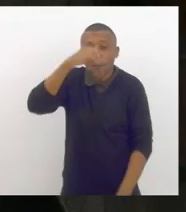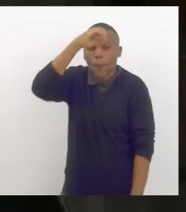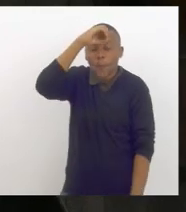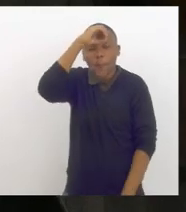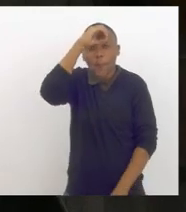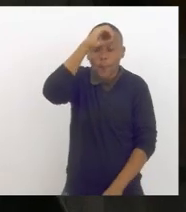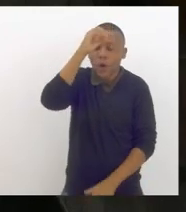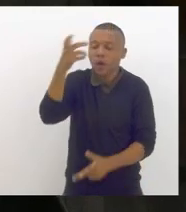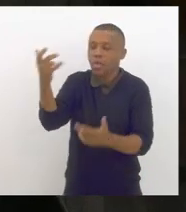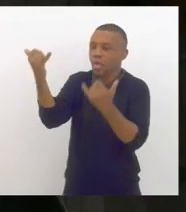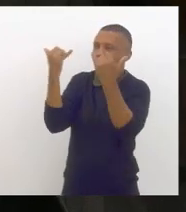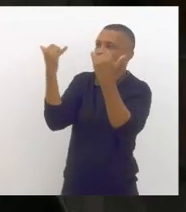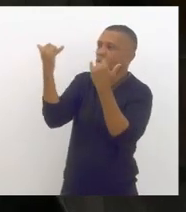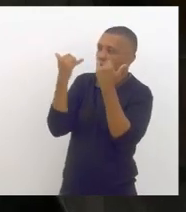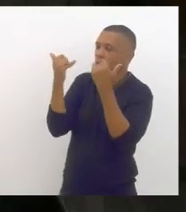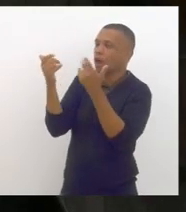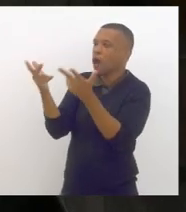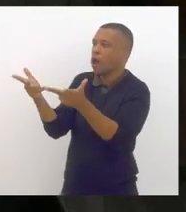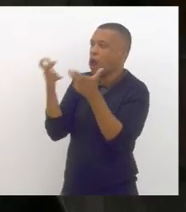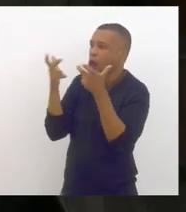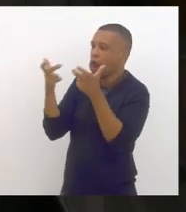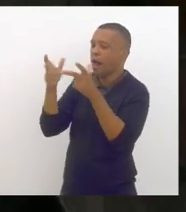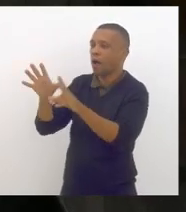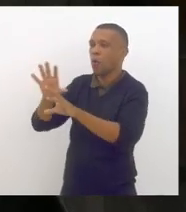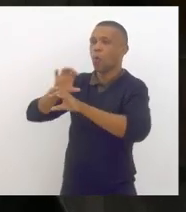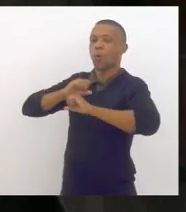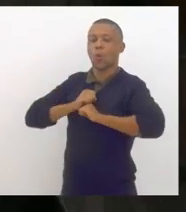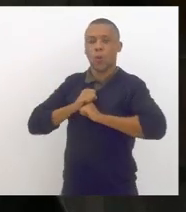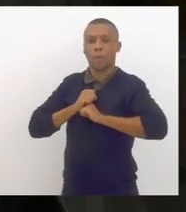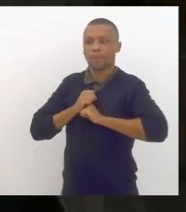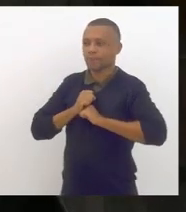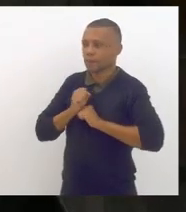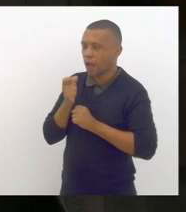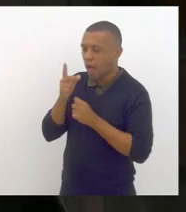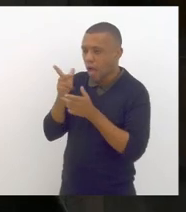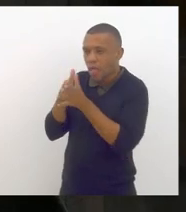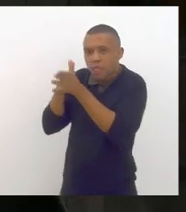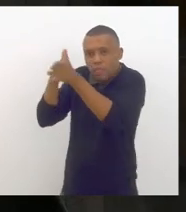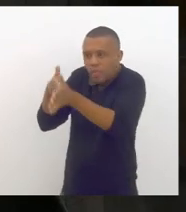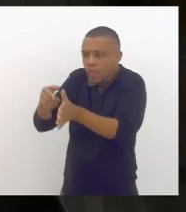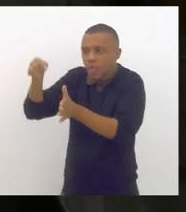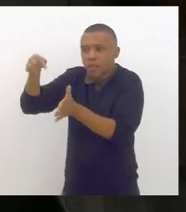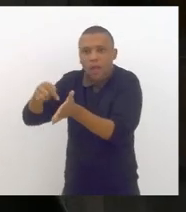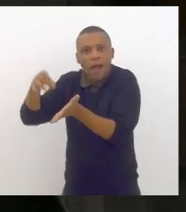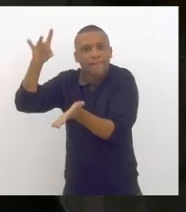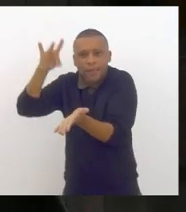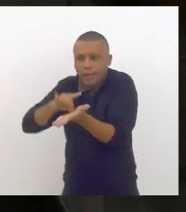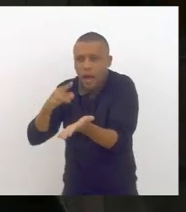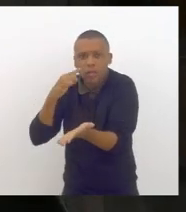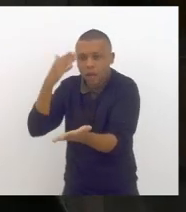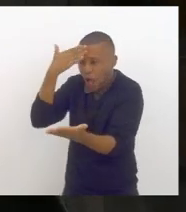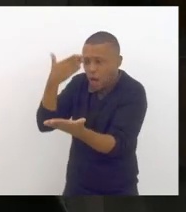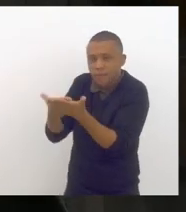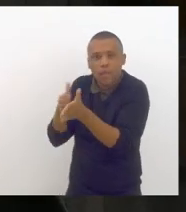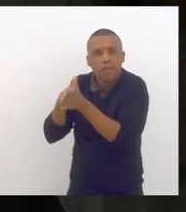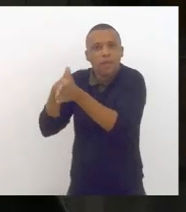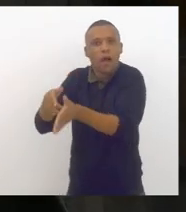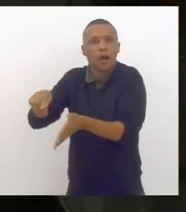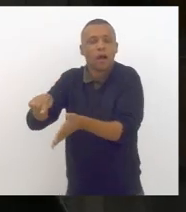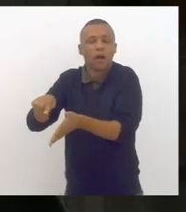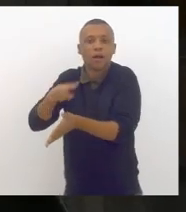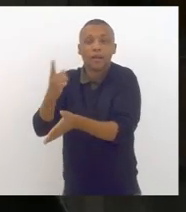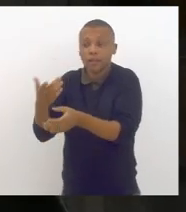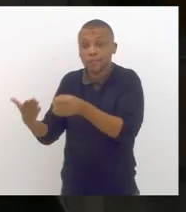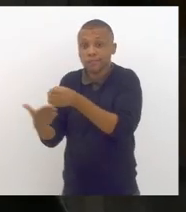essas informações essas notícias tratando-as como se fossem a expressão da Verdade e muitas vezes balizando as